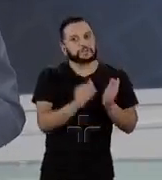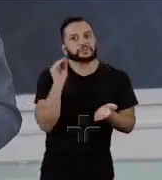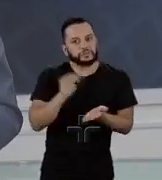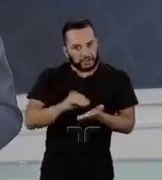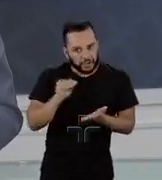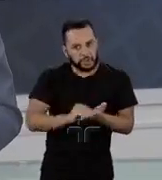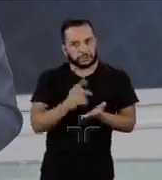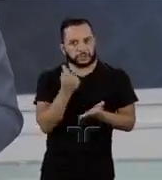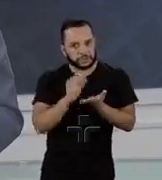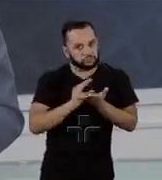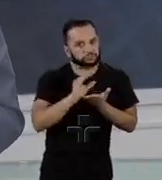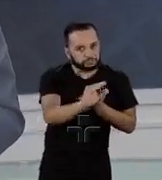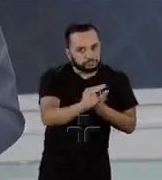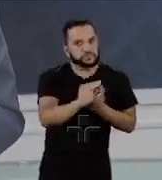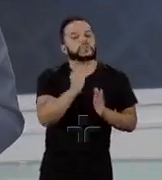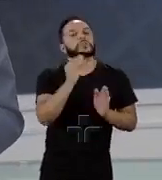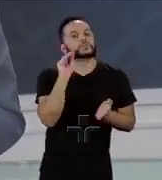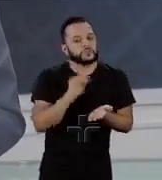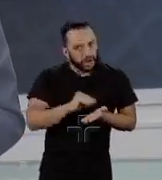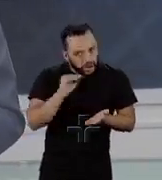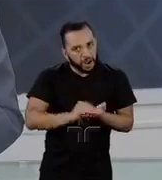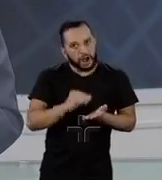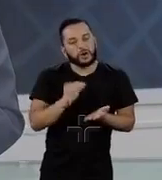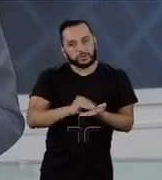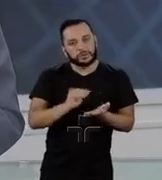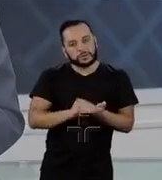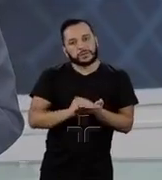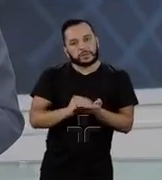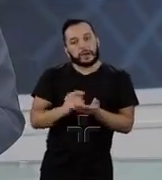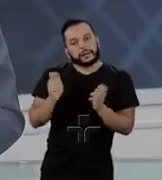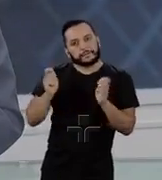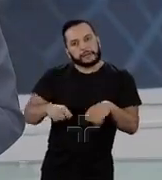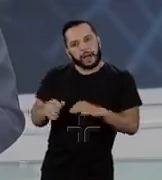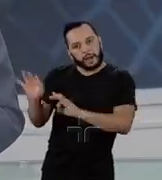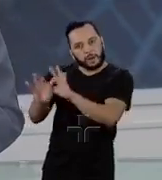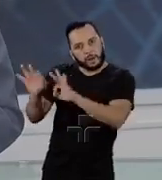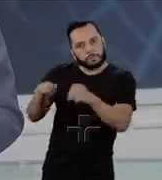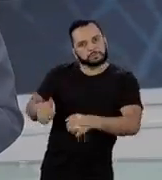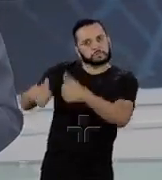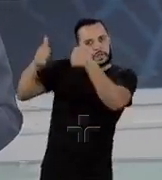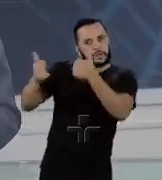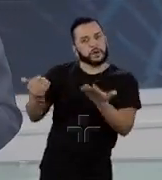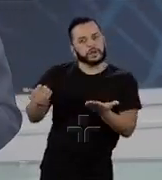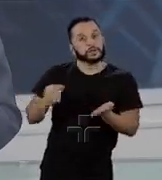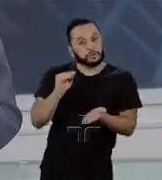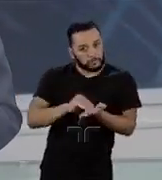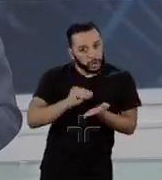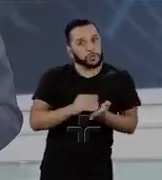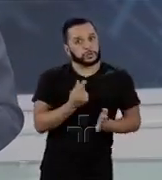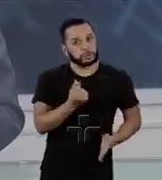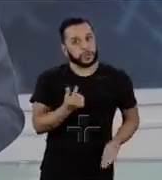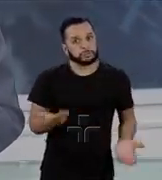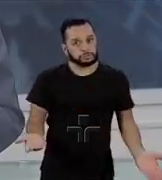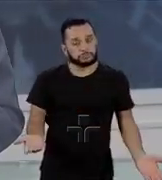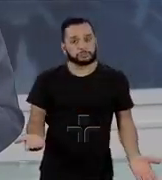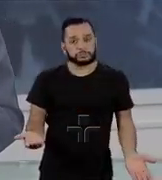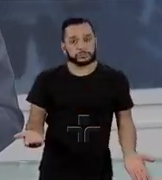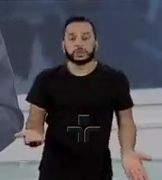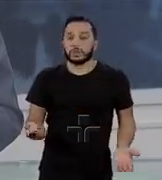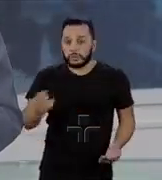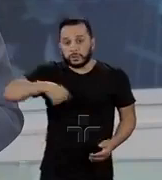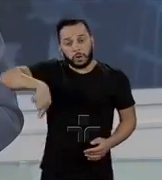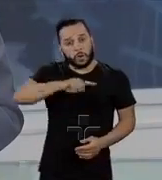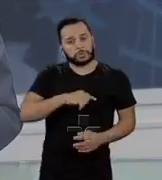falta condições para que a segurança pública reorganizada tenha capacidade de fazer o enfrentamento ao crime. Vamos esperar